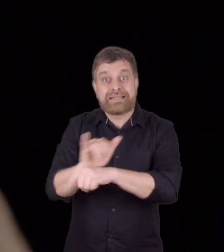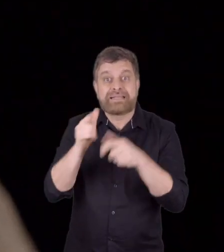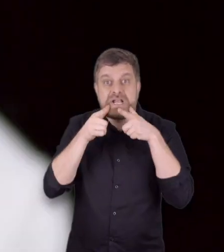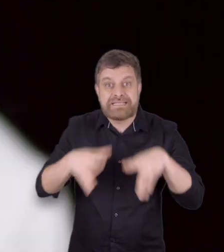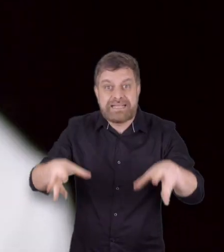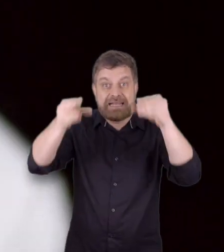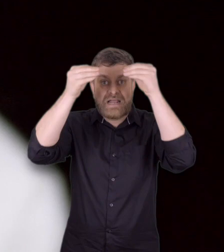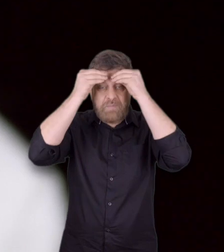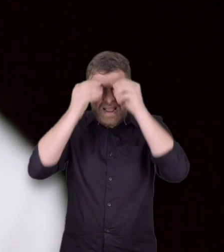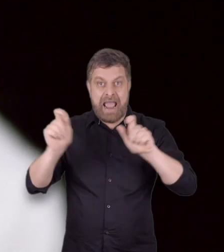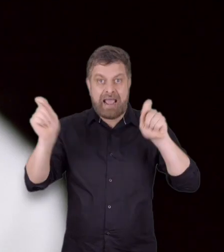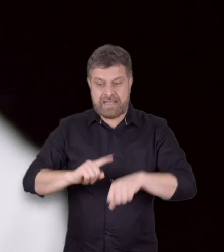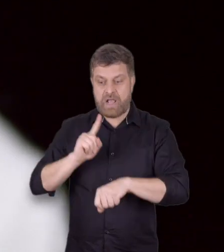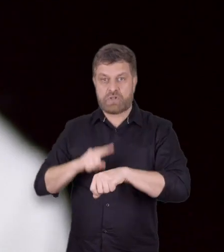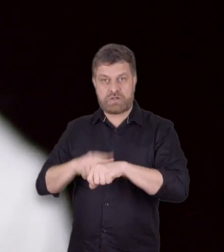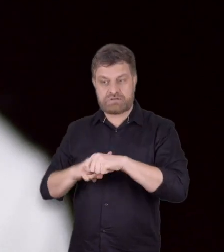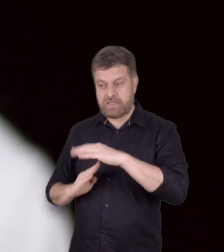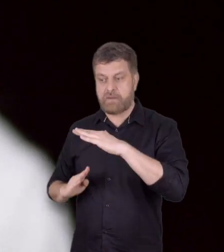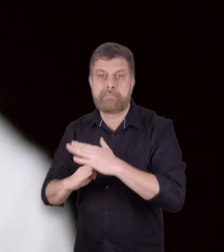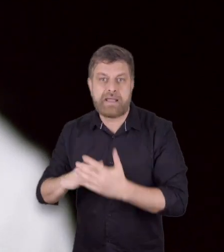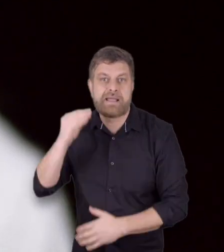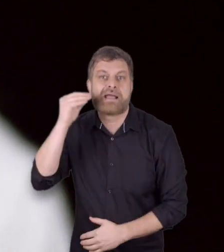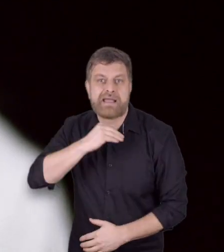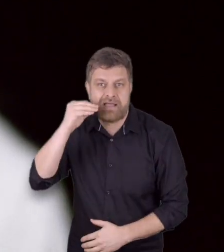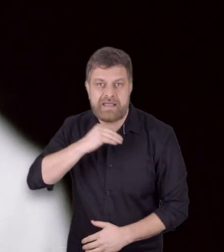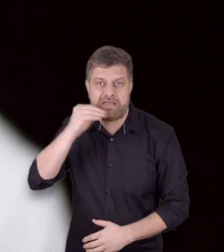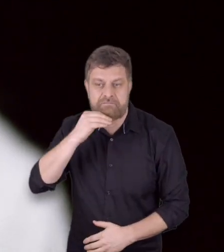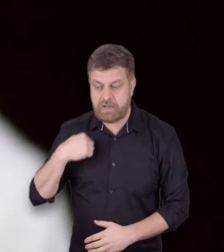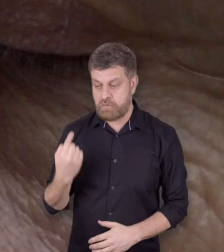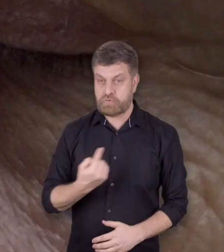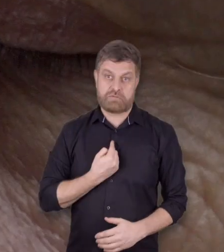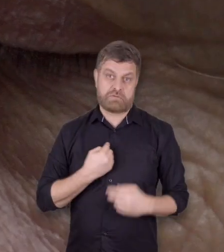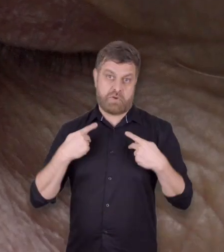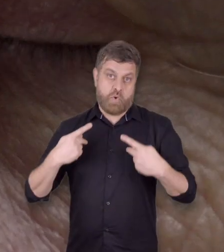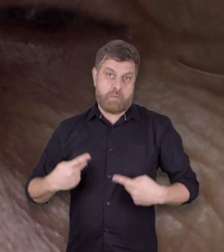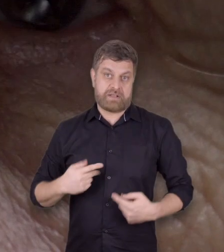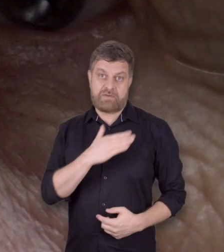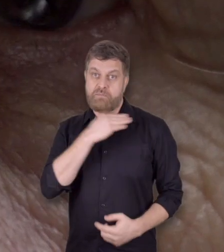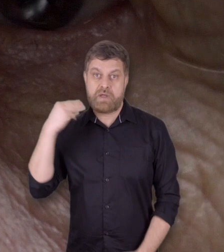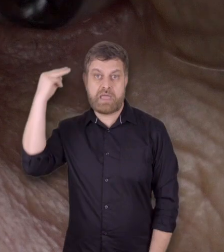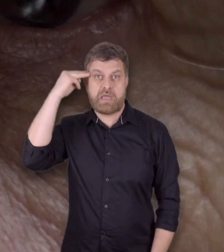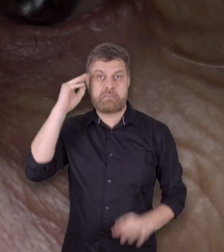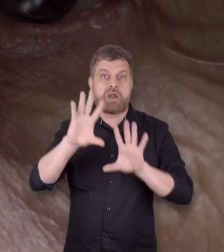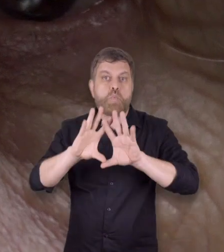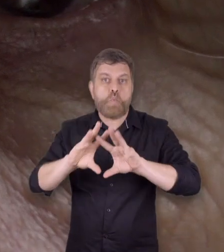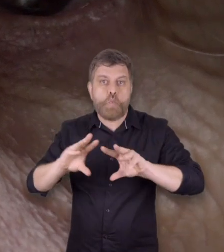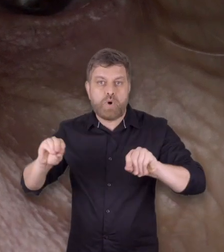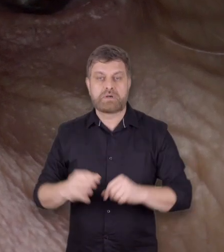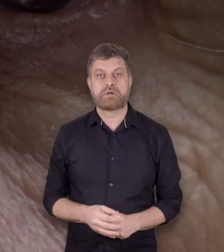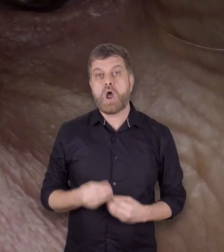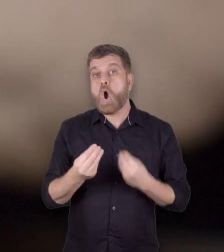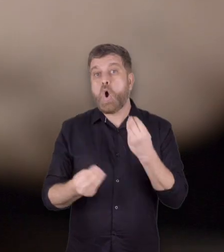que conseguisse superar a fragilidade da mortalidade da memória humana. Ora,